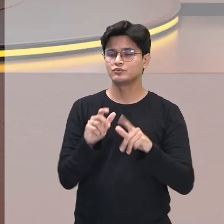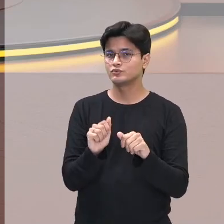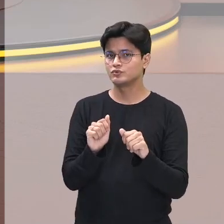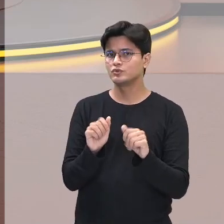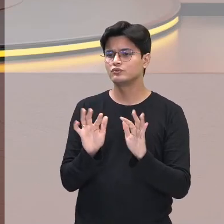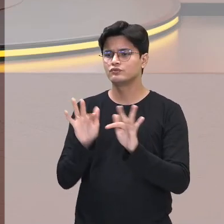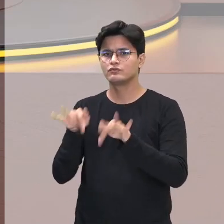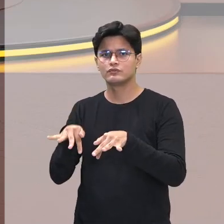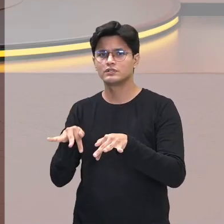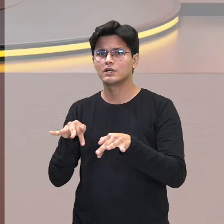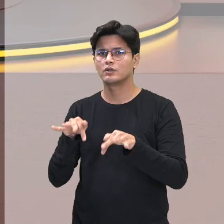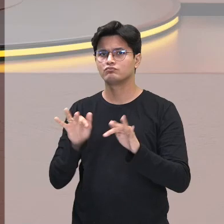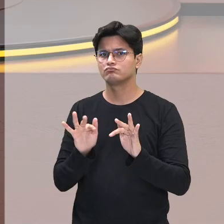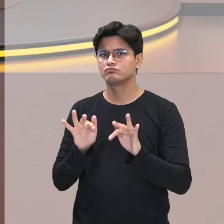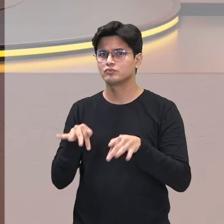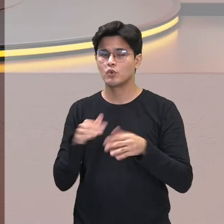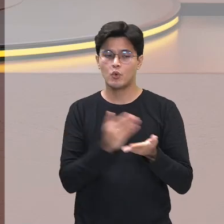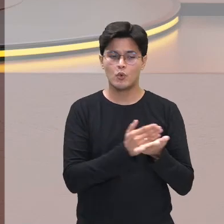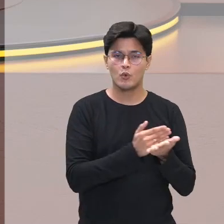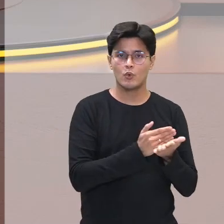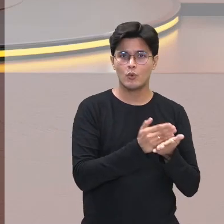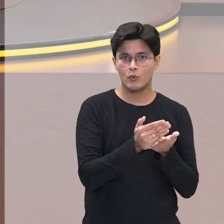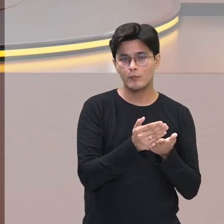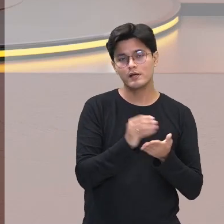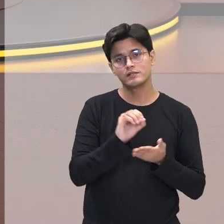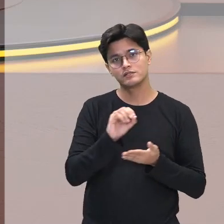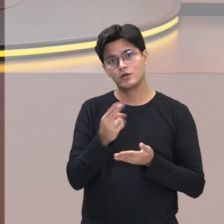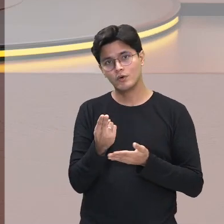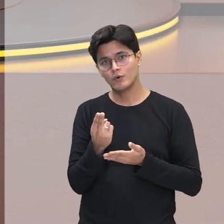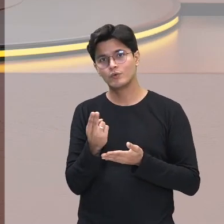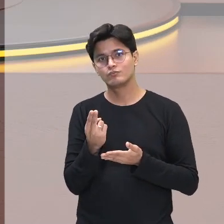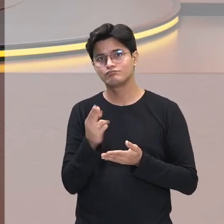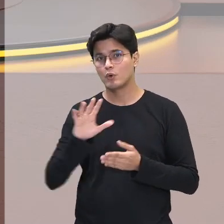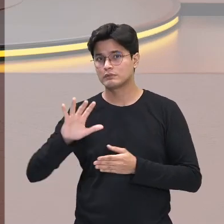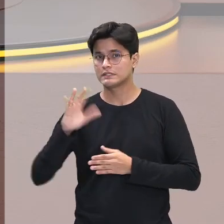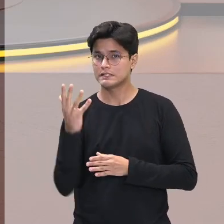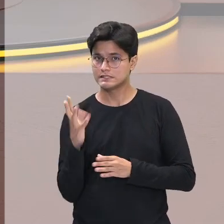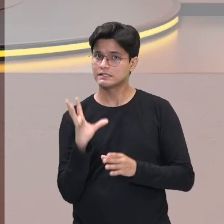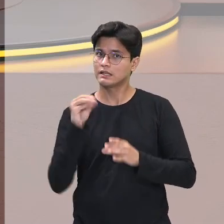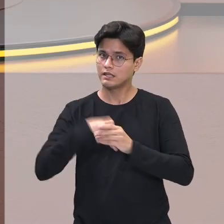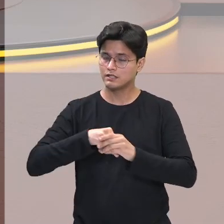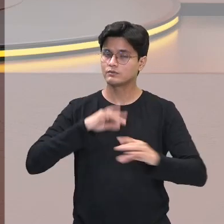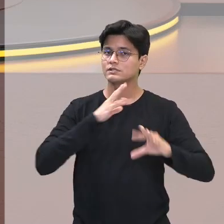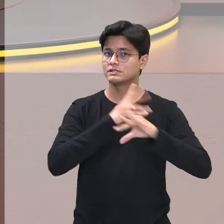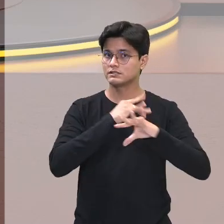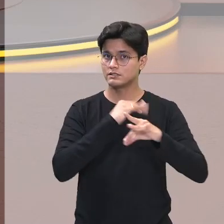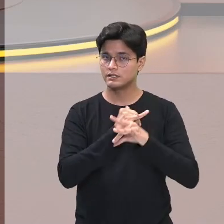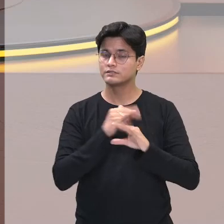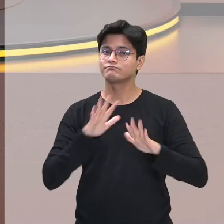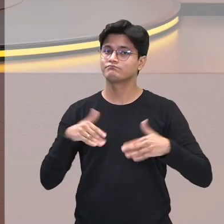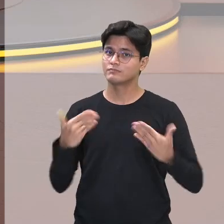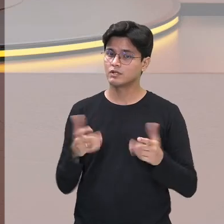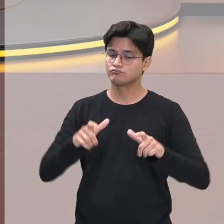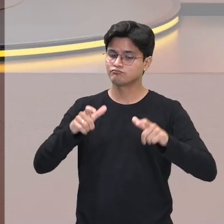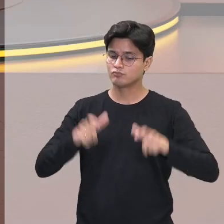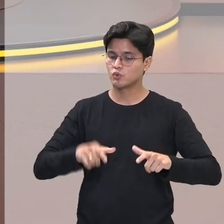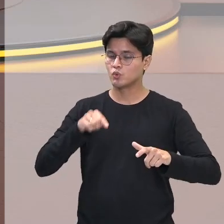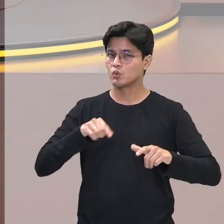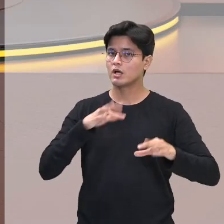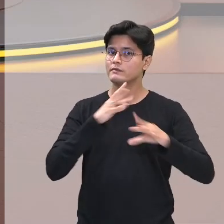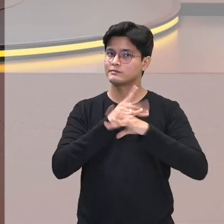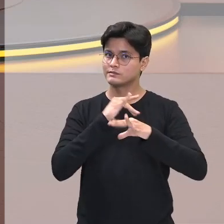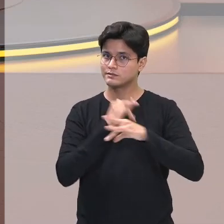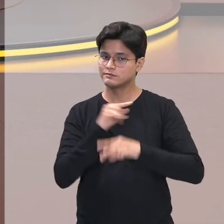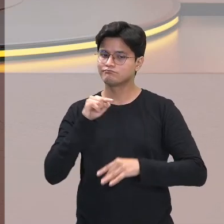finaliza, ou tudo inicia, ou tudo passa pela cidade. A cidade, então, é esse lugar onde as